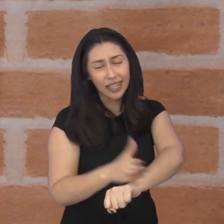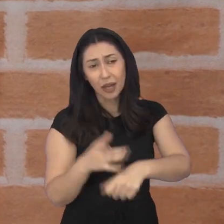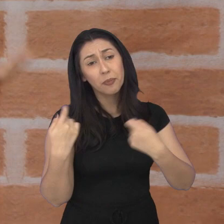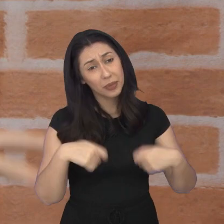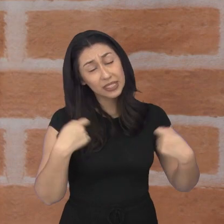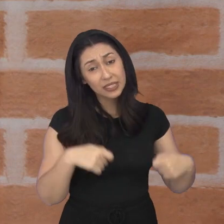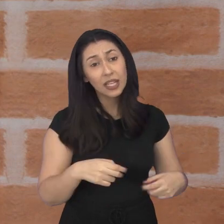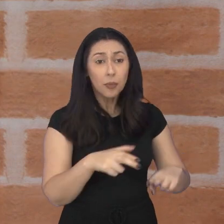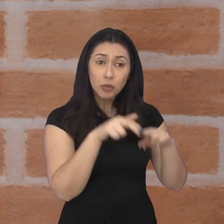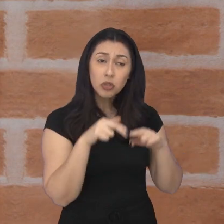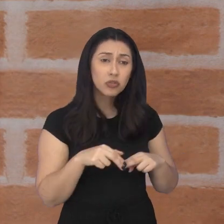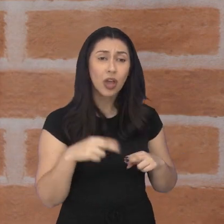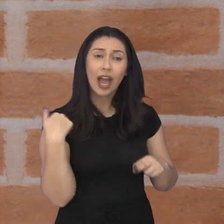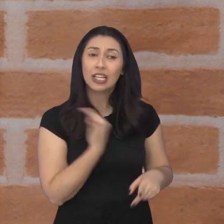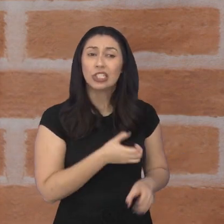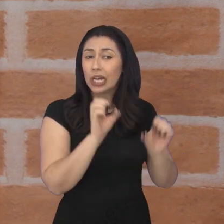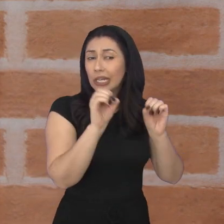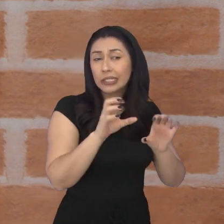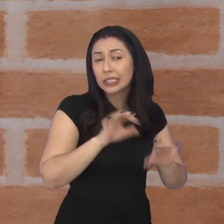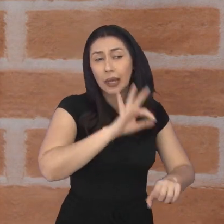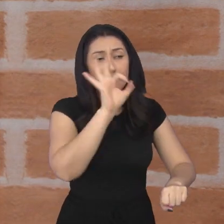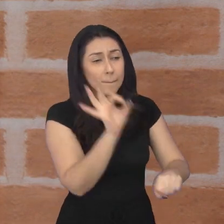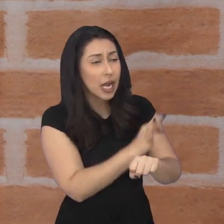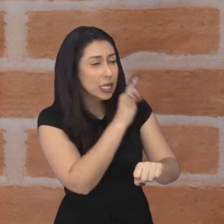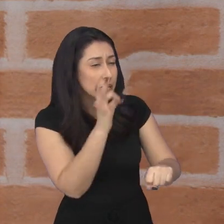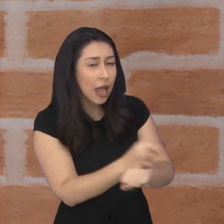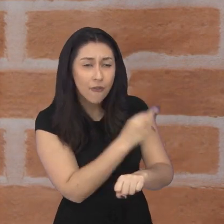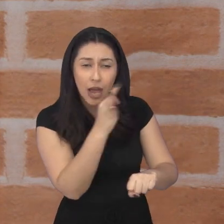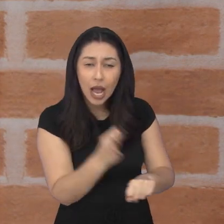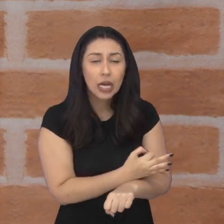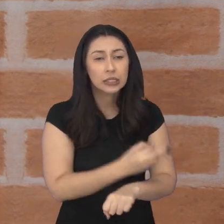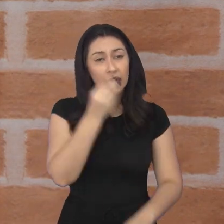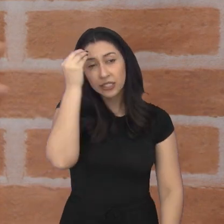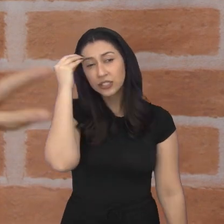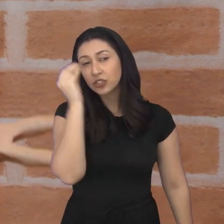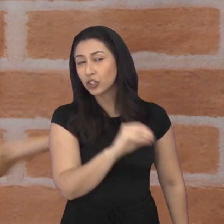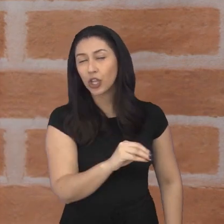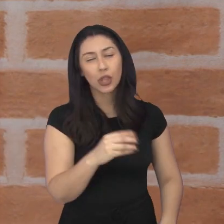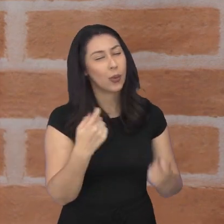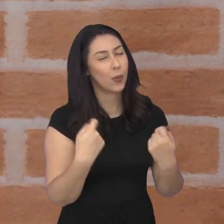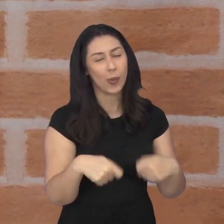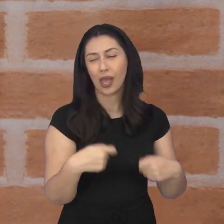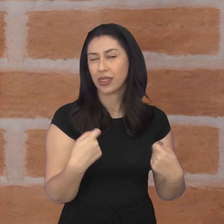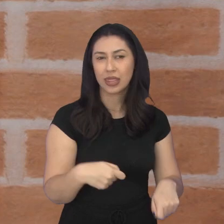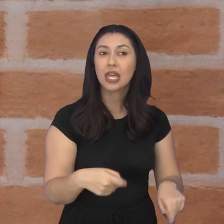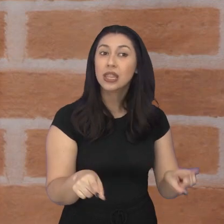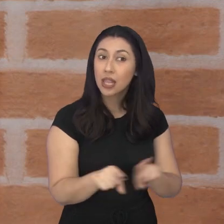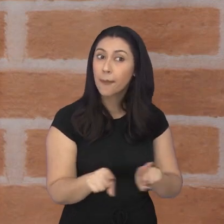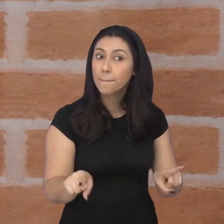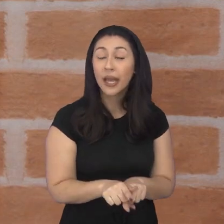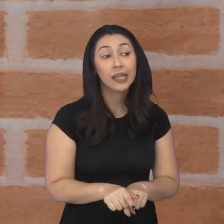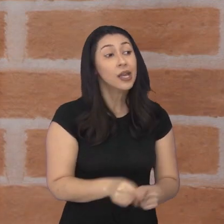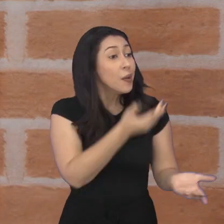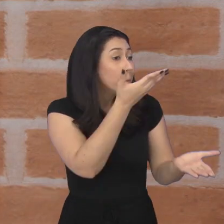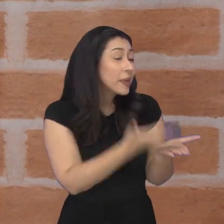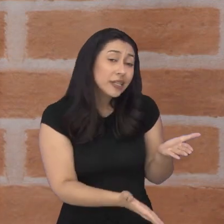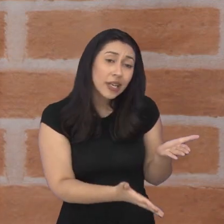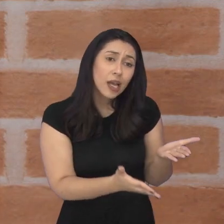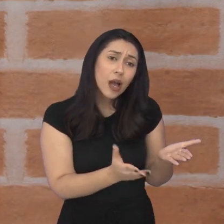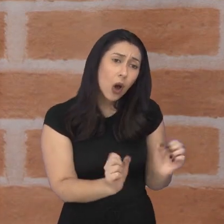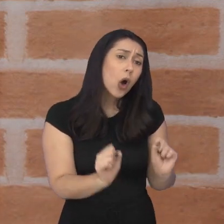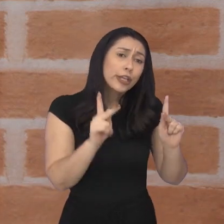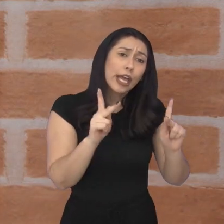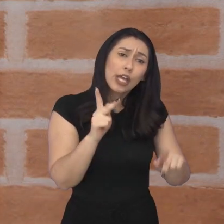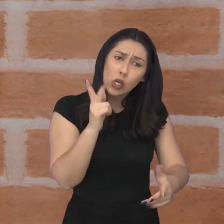A gente fala sobre perseverança, a gente fala sobre não desistir, a gente fala que tudo bem perder, a gente fala sobre se aceitar, a gente fala sobre, às vezes, as pessoas têm algumas